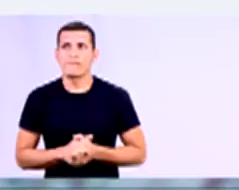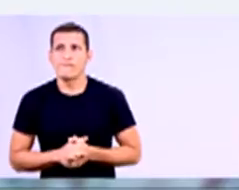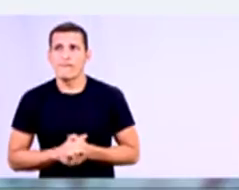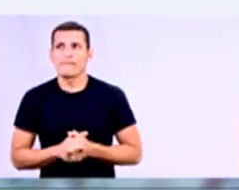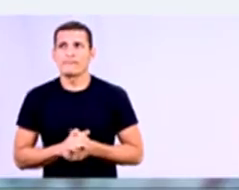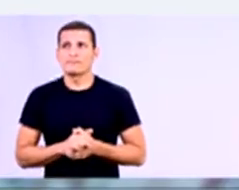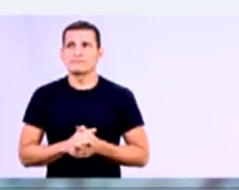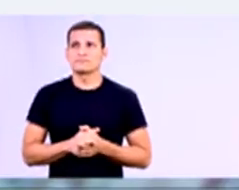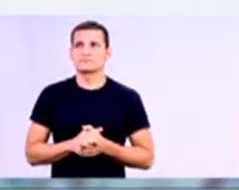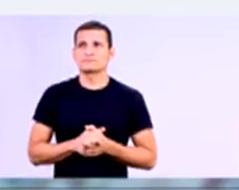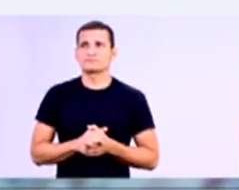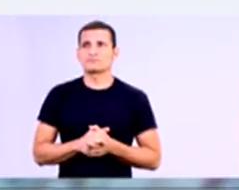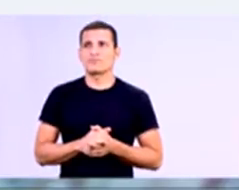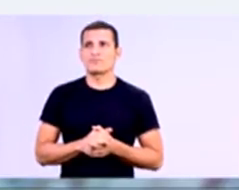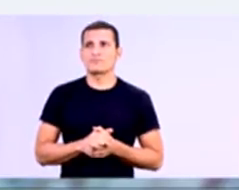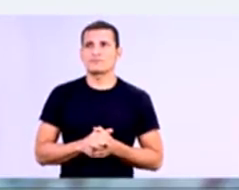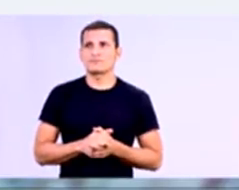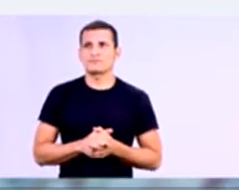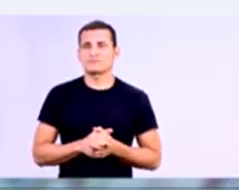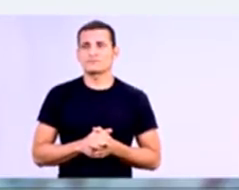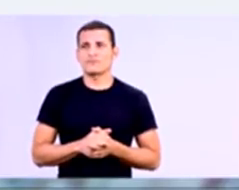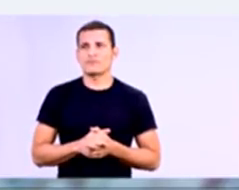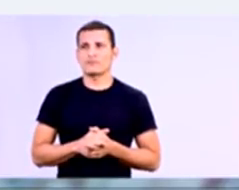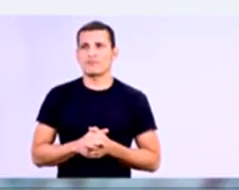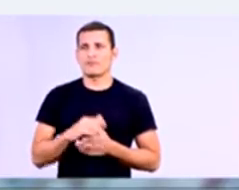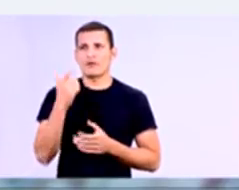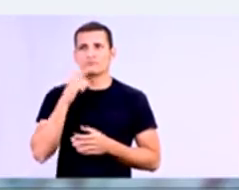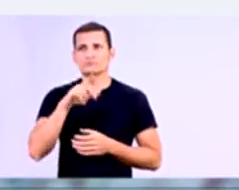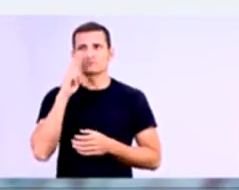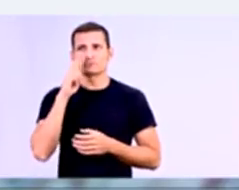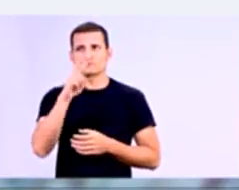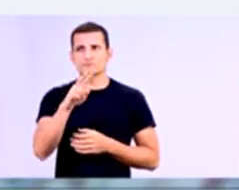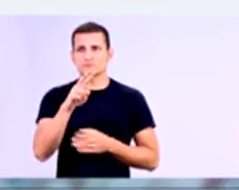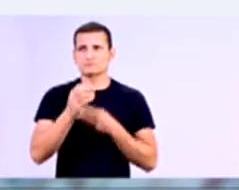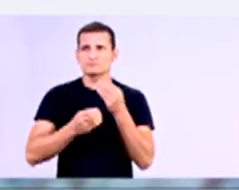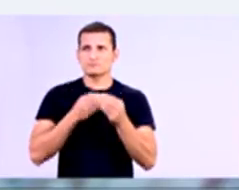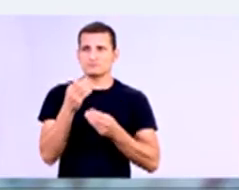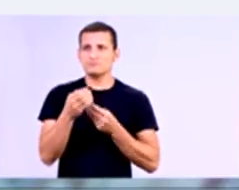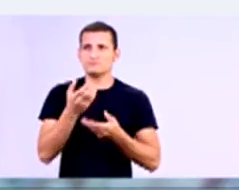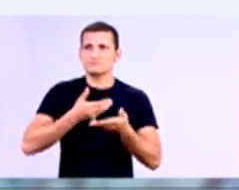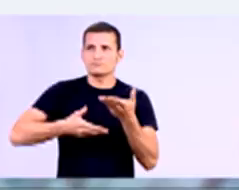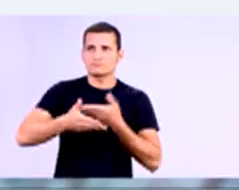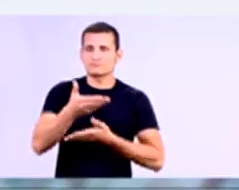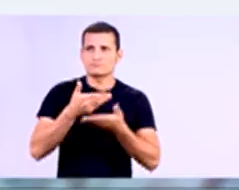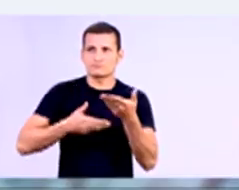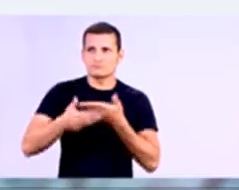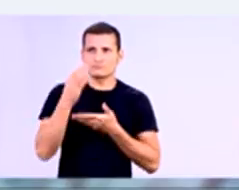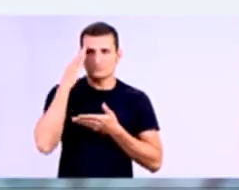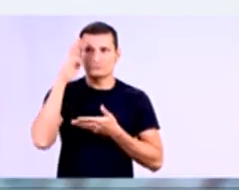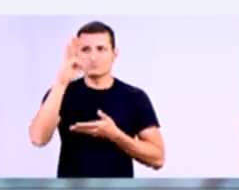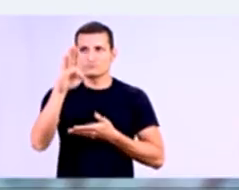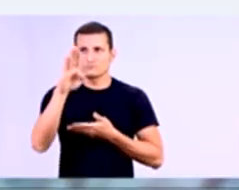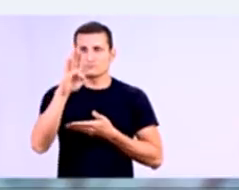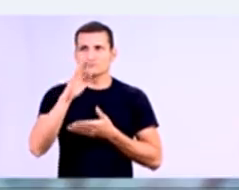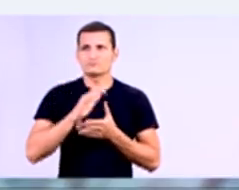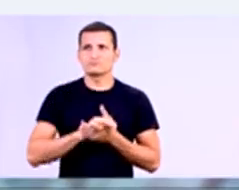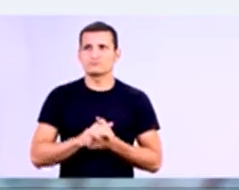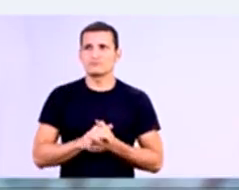pequeno para a gente conseguir ver as funcionalidades e a interação, principalmente,